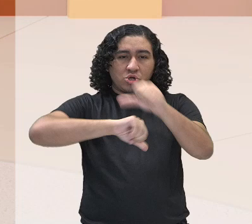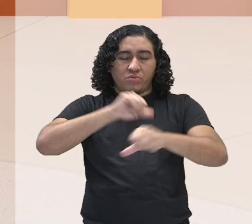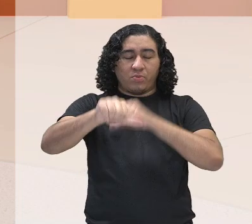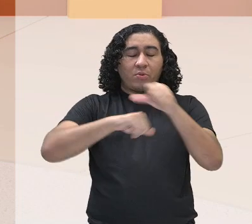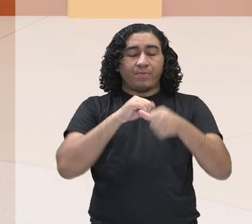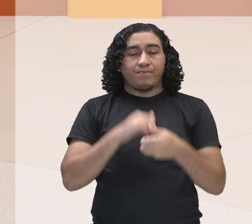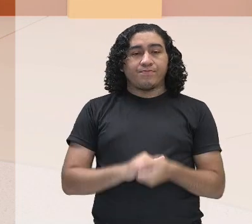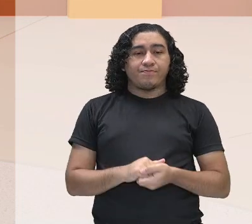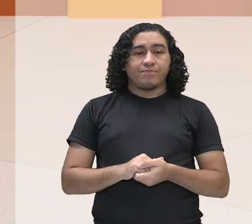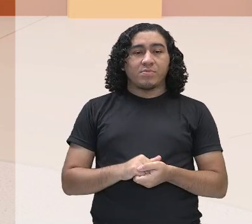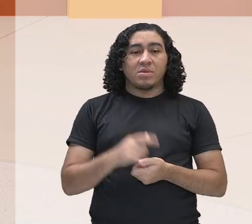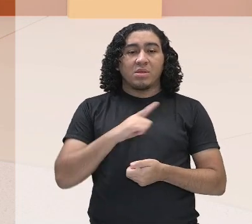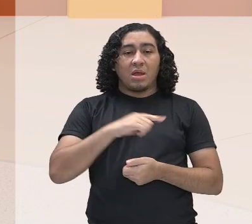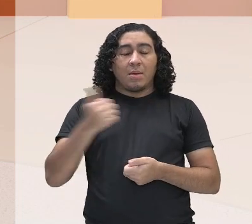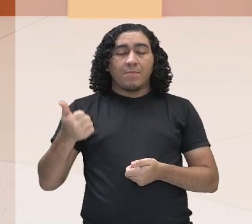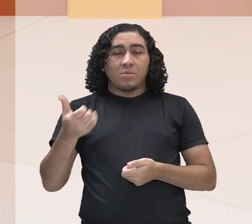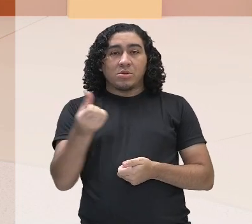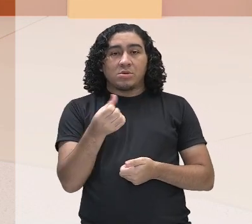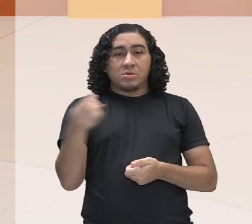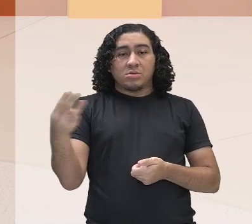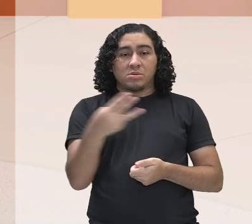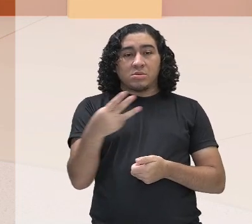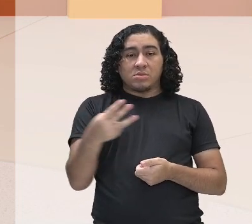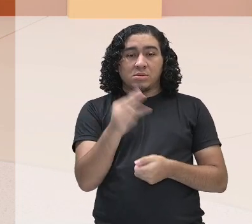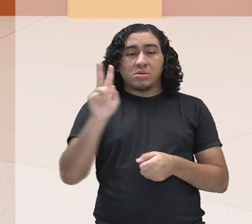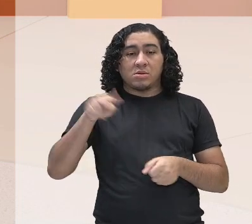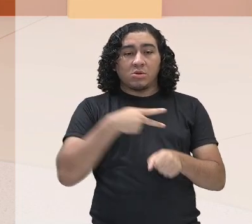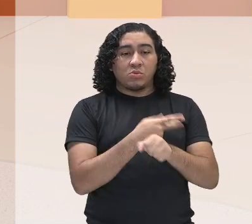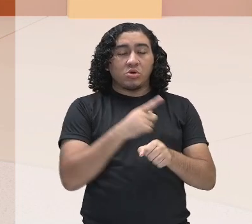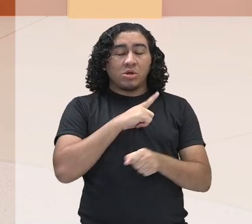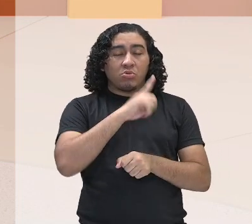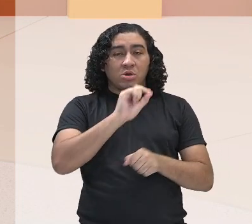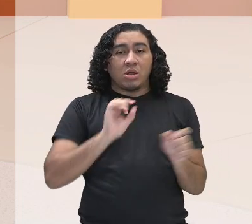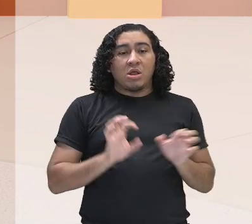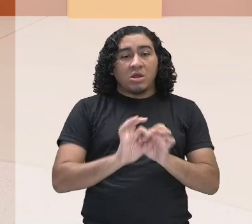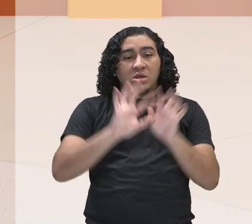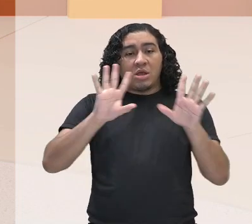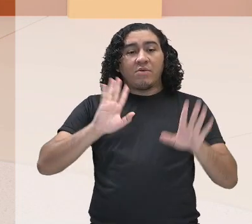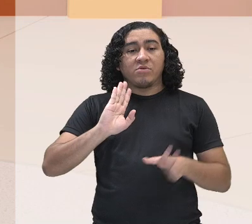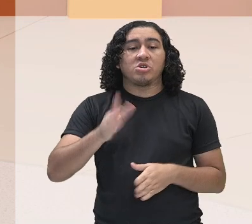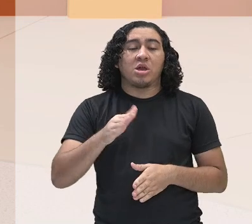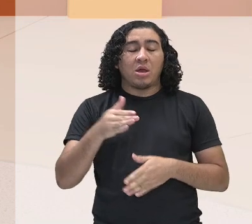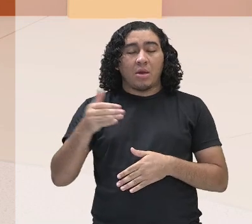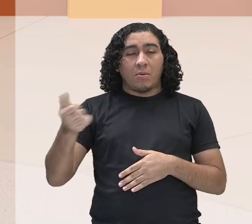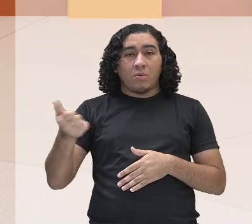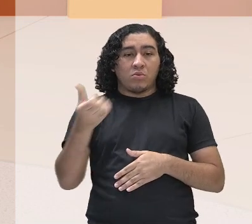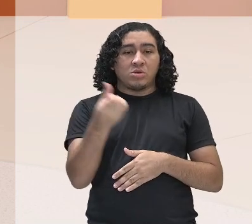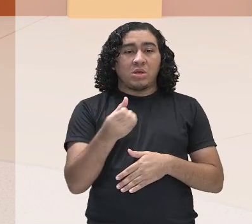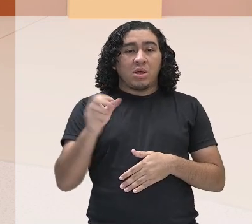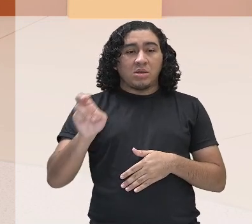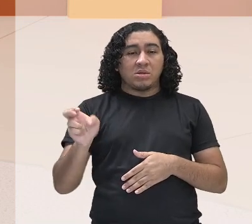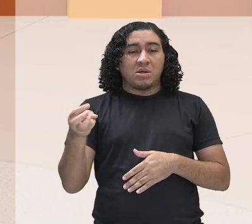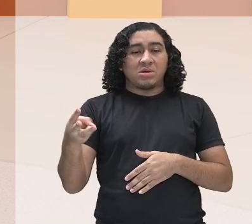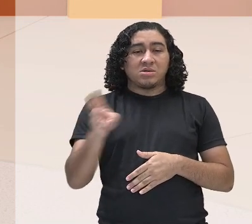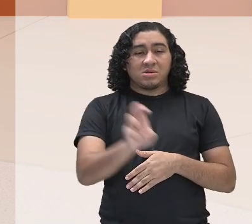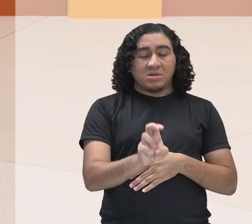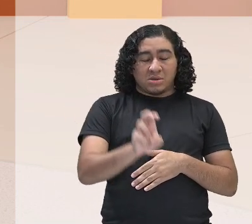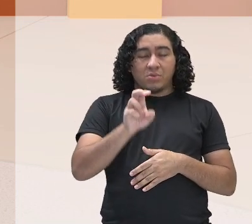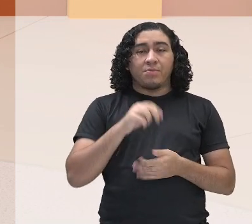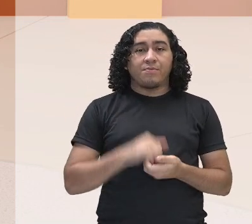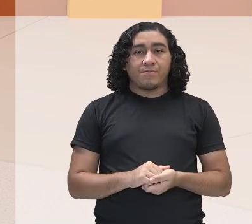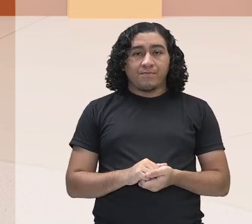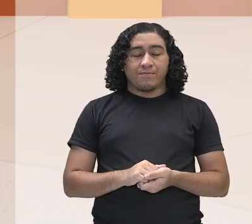tem 1633 e aí depois tem a emancipação, né, após 1633 de Bragança,